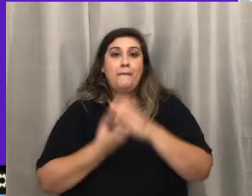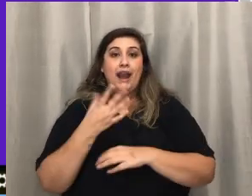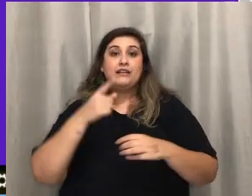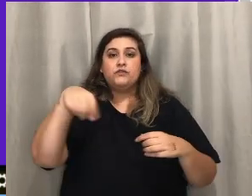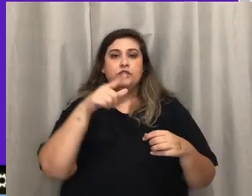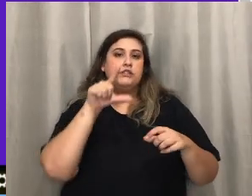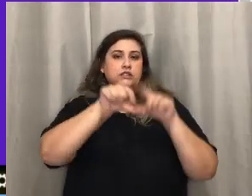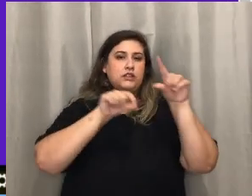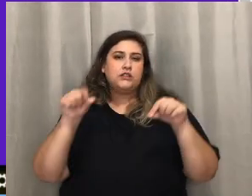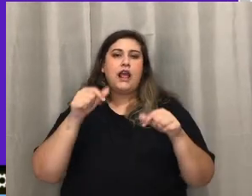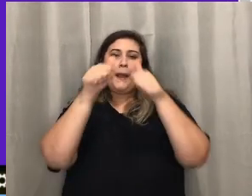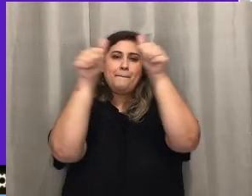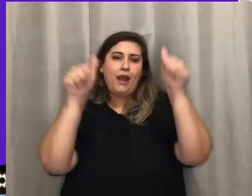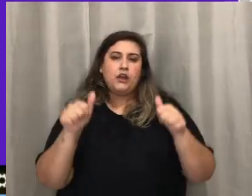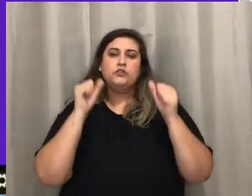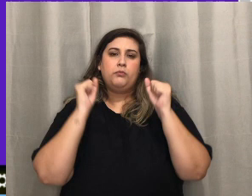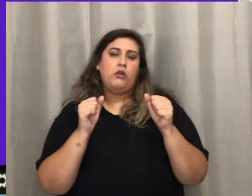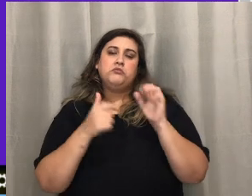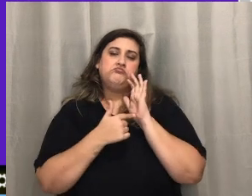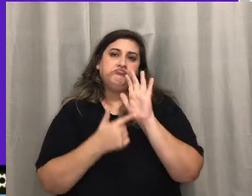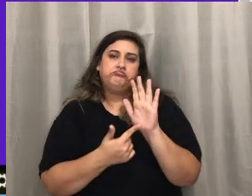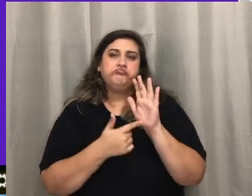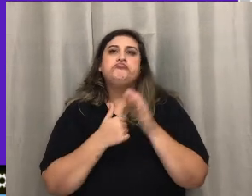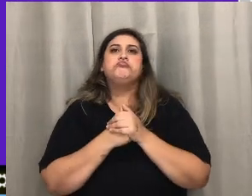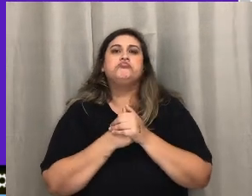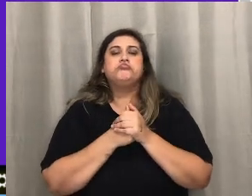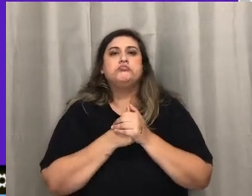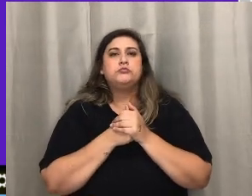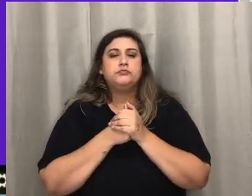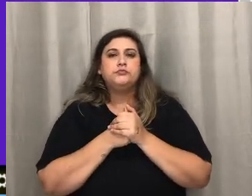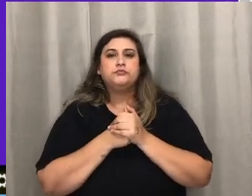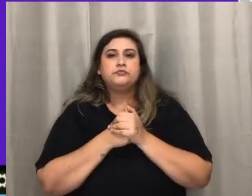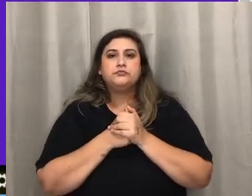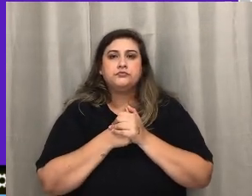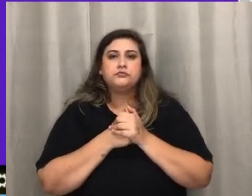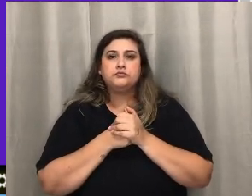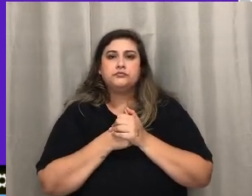para você selecionar imagens, pode ser que apareça,